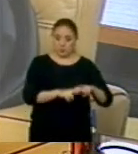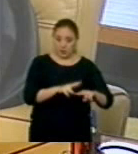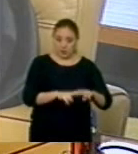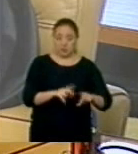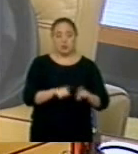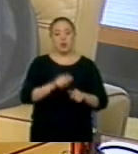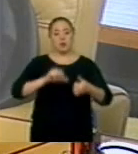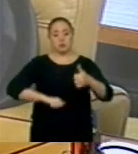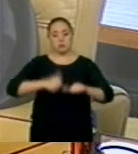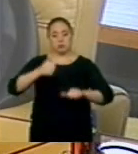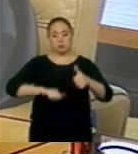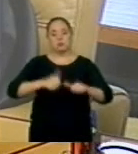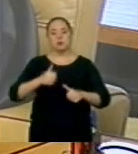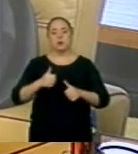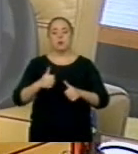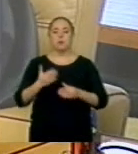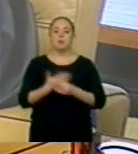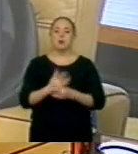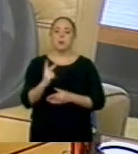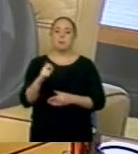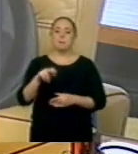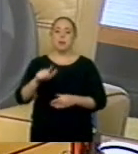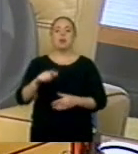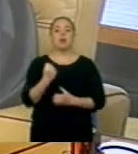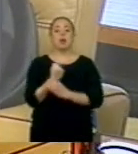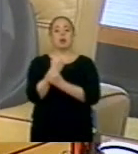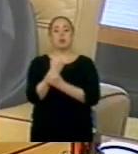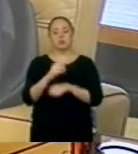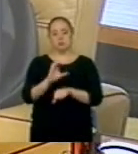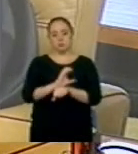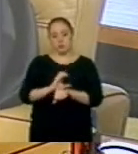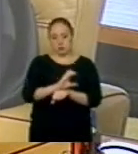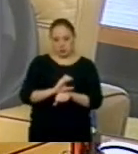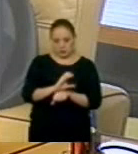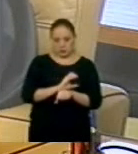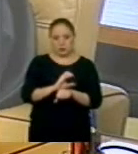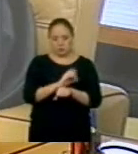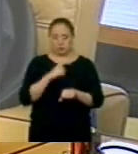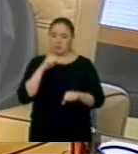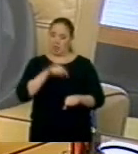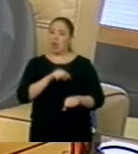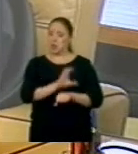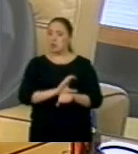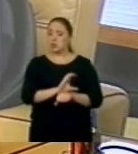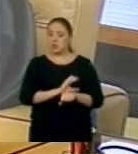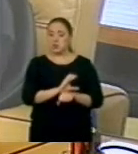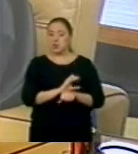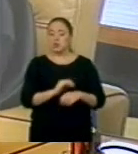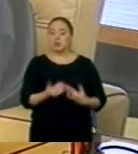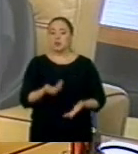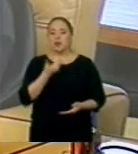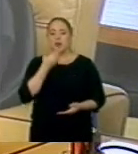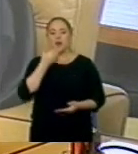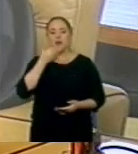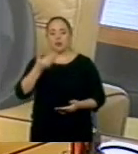da suspensão do processo penal são garantias institucionais deferidas pela Constituição em favor